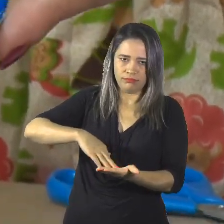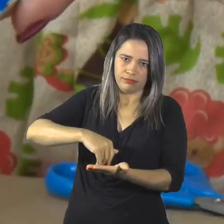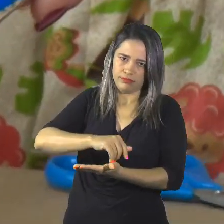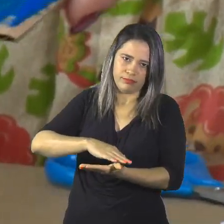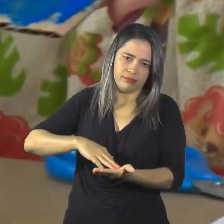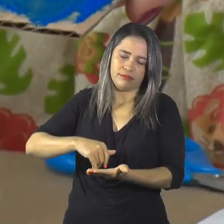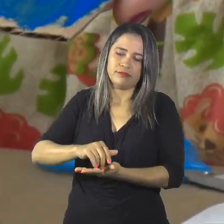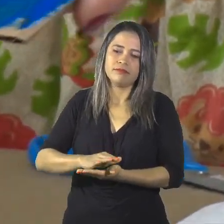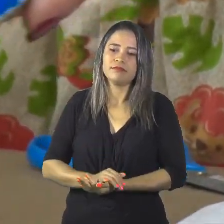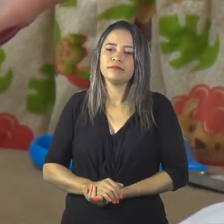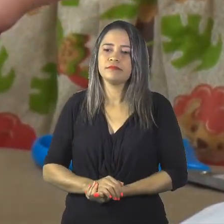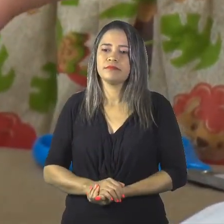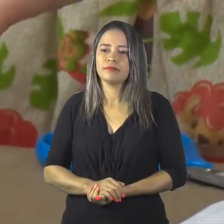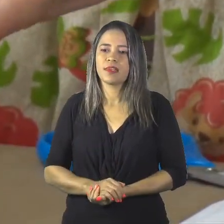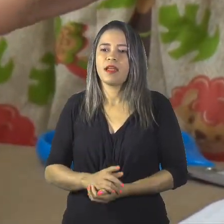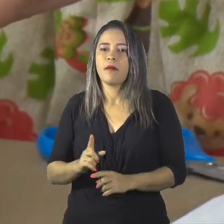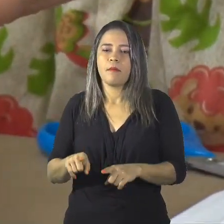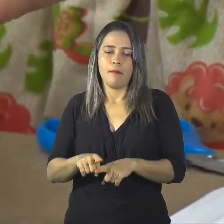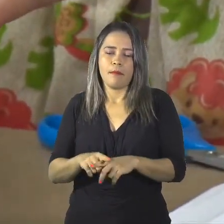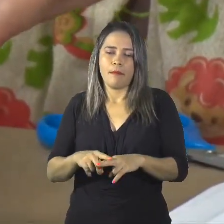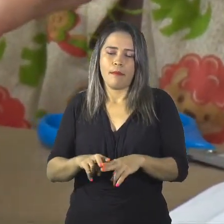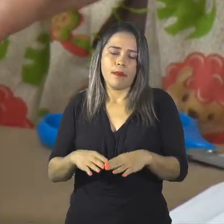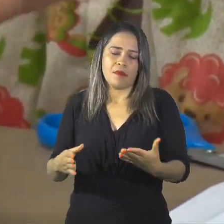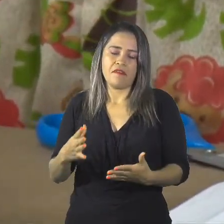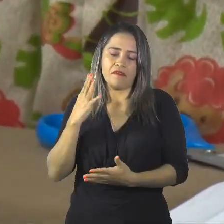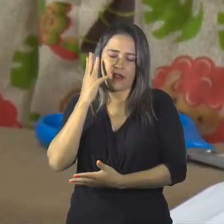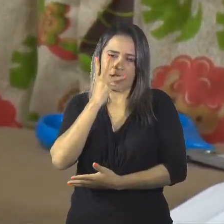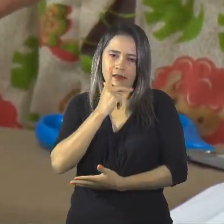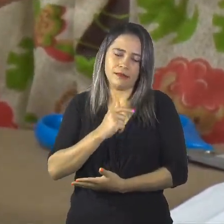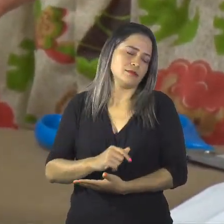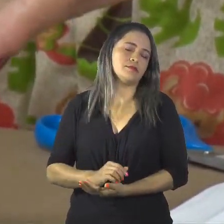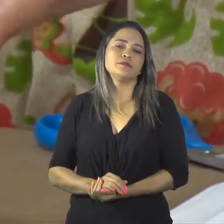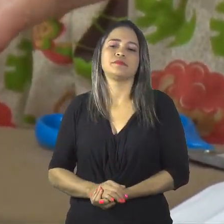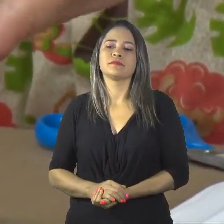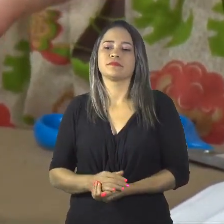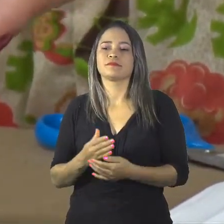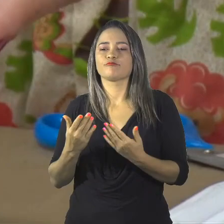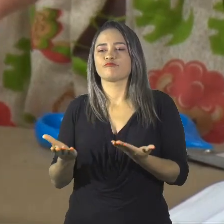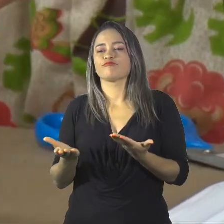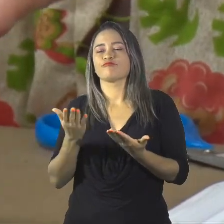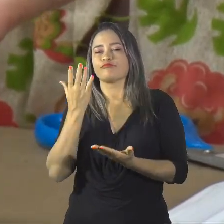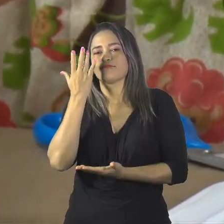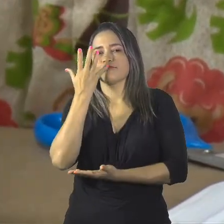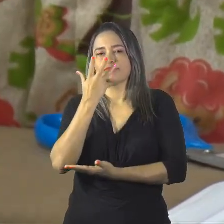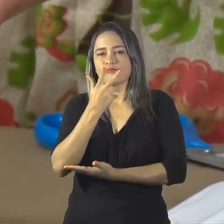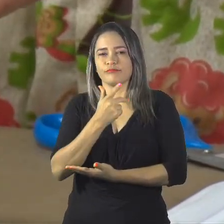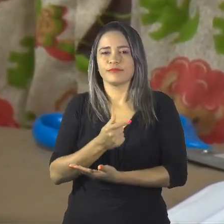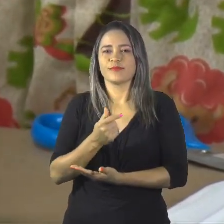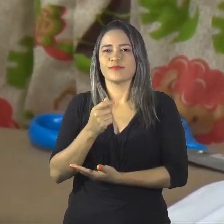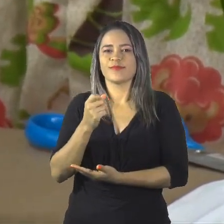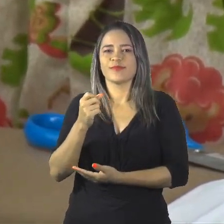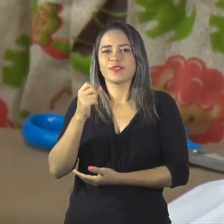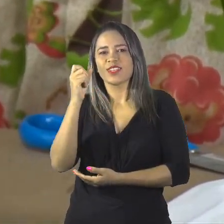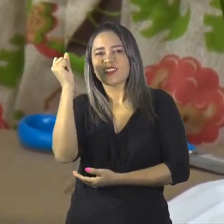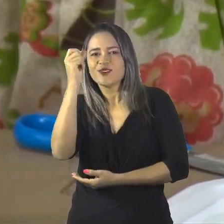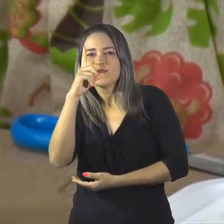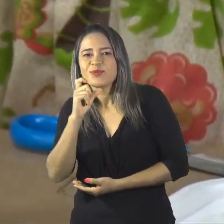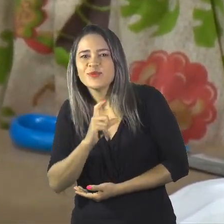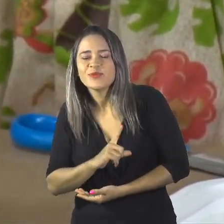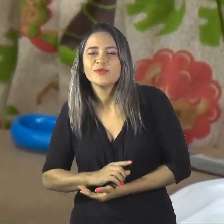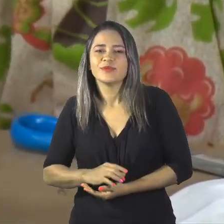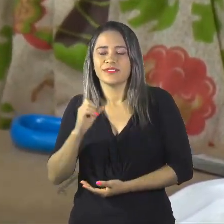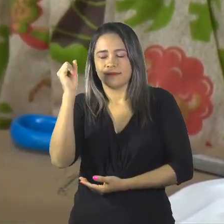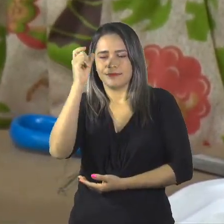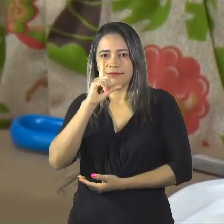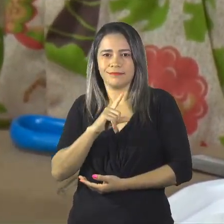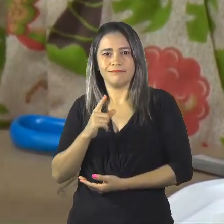vendo? Mesmo assim vai ficar bem bonito. Ó, olha que coisa mais linda, tinta azul. Aí você vai repetindo com a